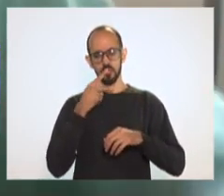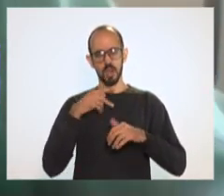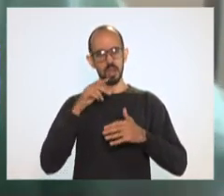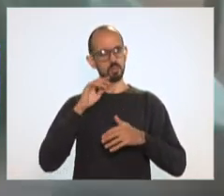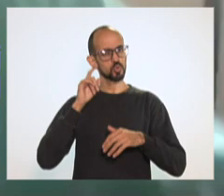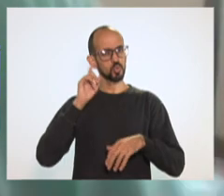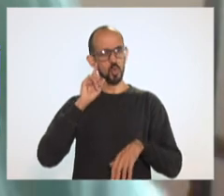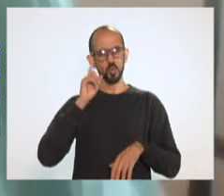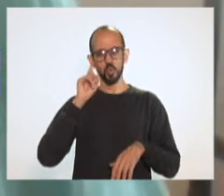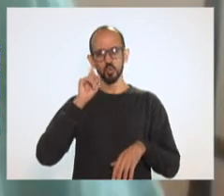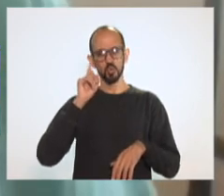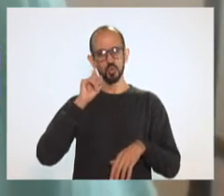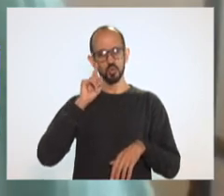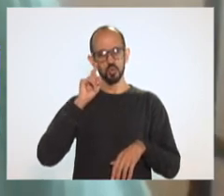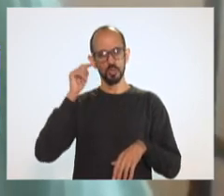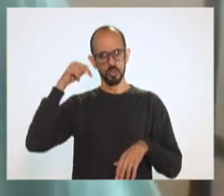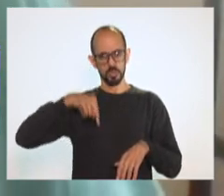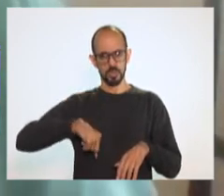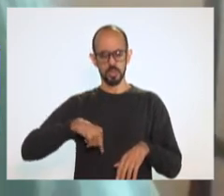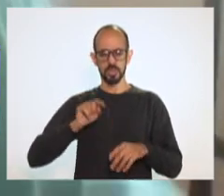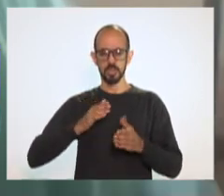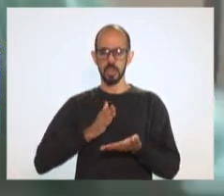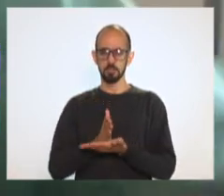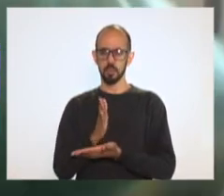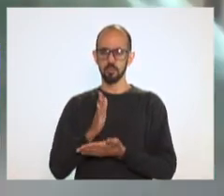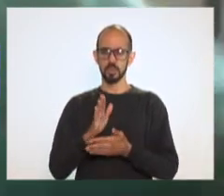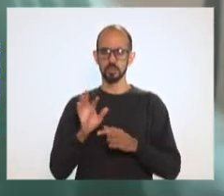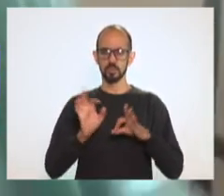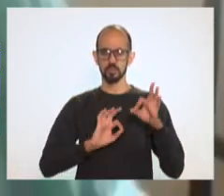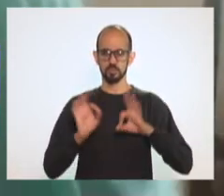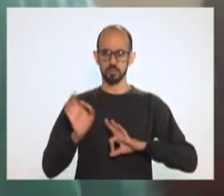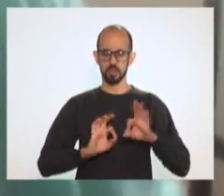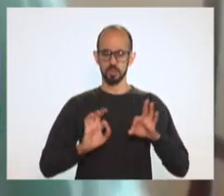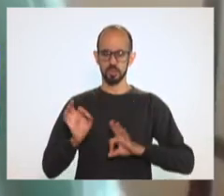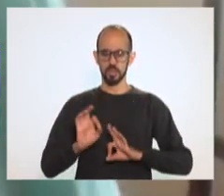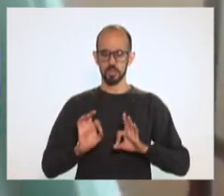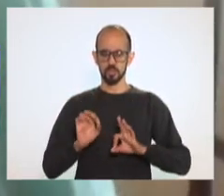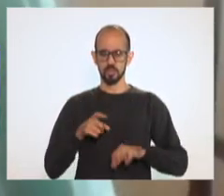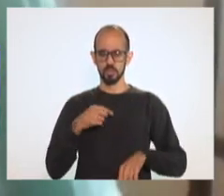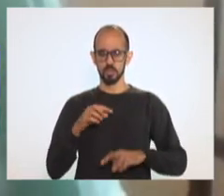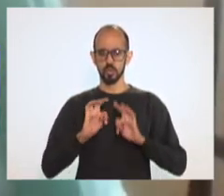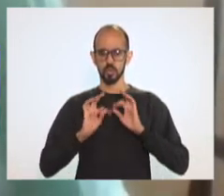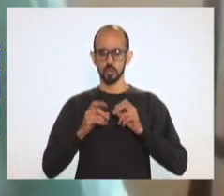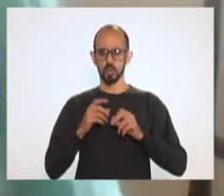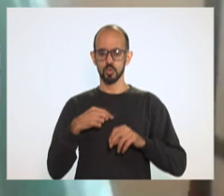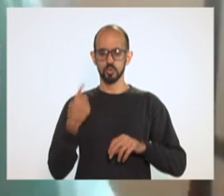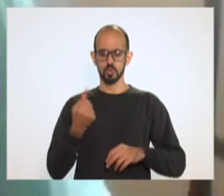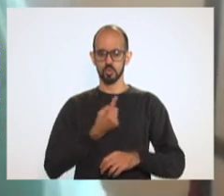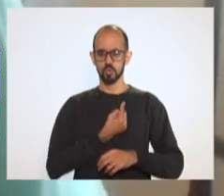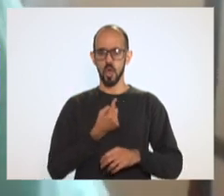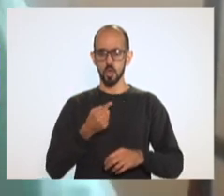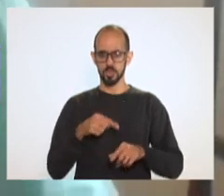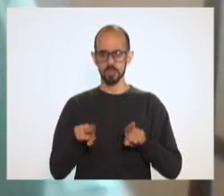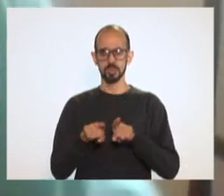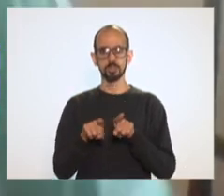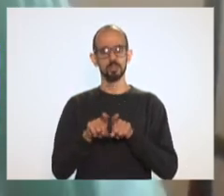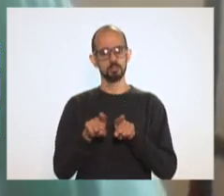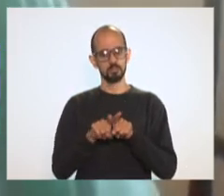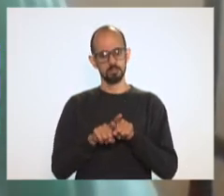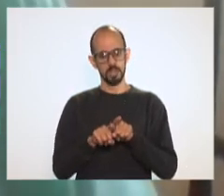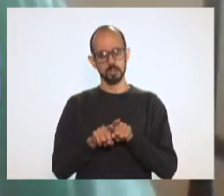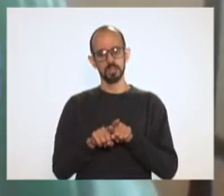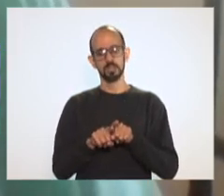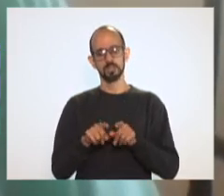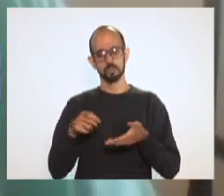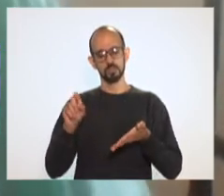aqui e aprovamos os nossos projetos todos dos quais todos nós acabamos virando coautores também então é